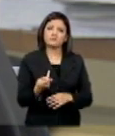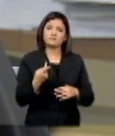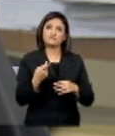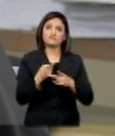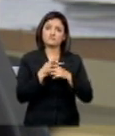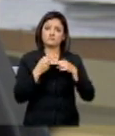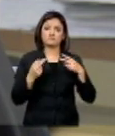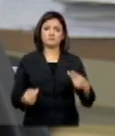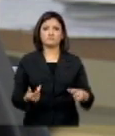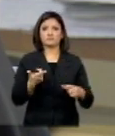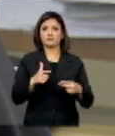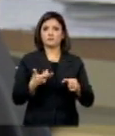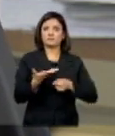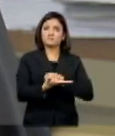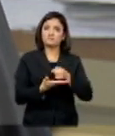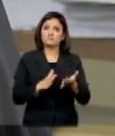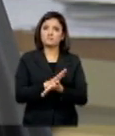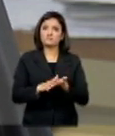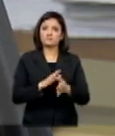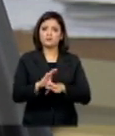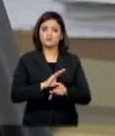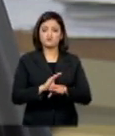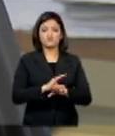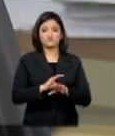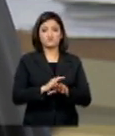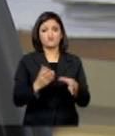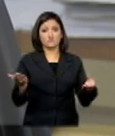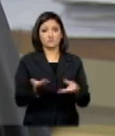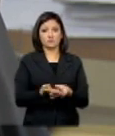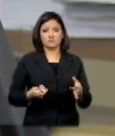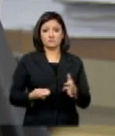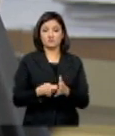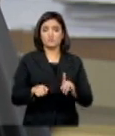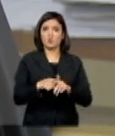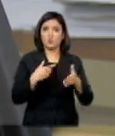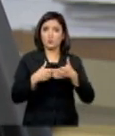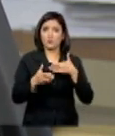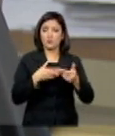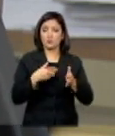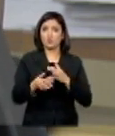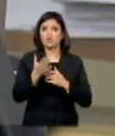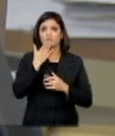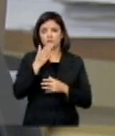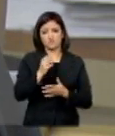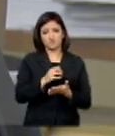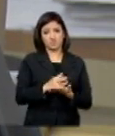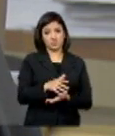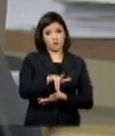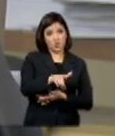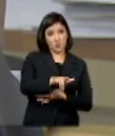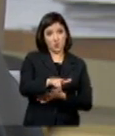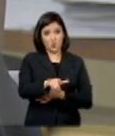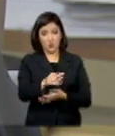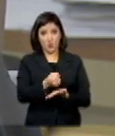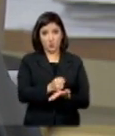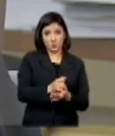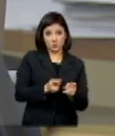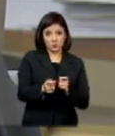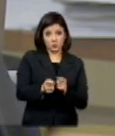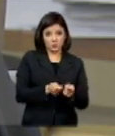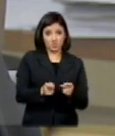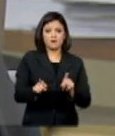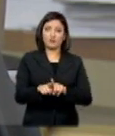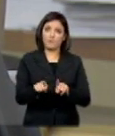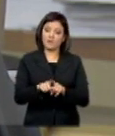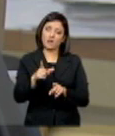violação ao devido processo legal e qualquer tipo de controle serviram ainda para implementação de uma política